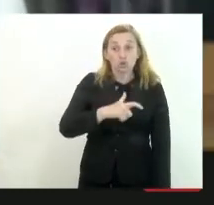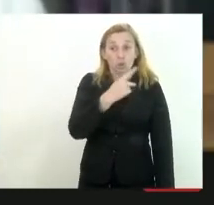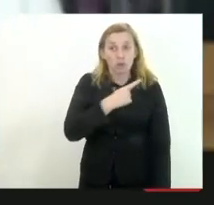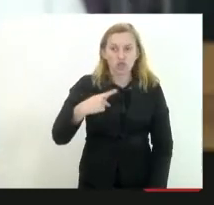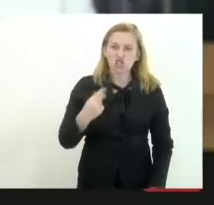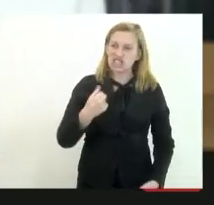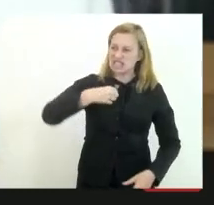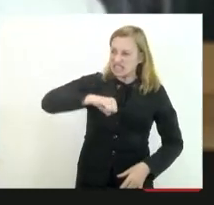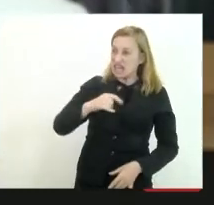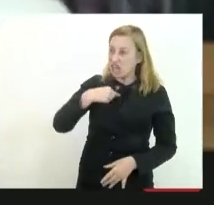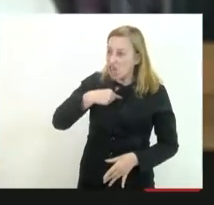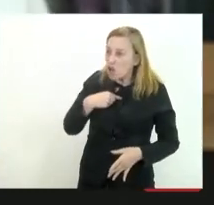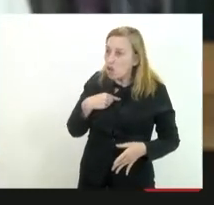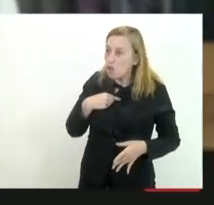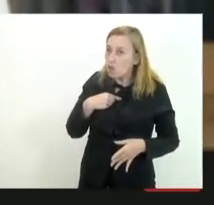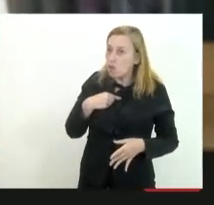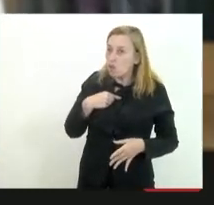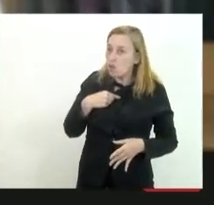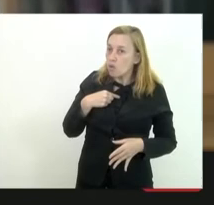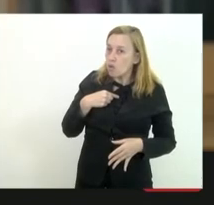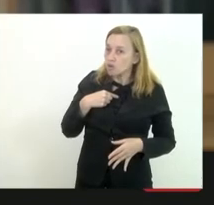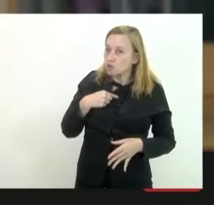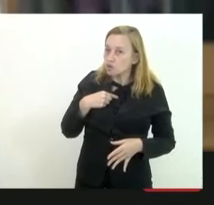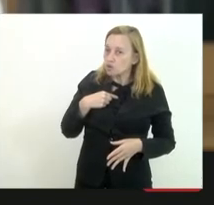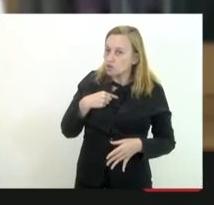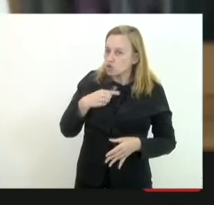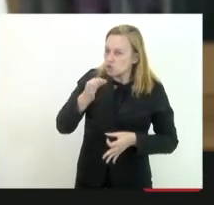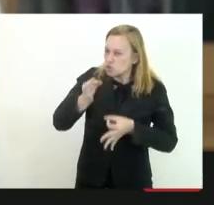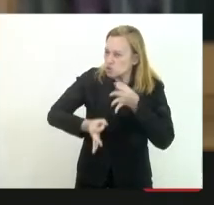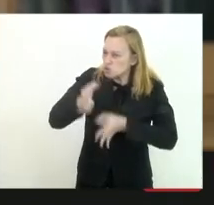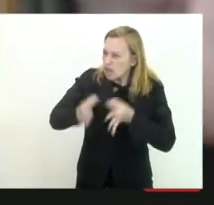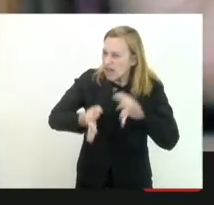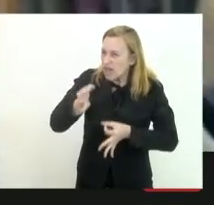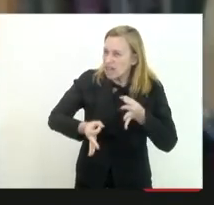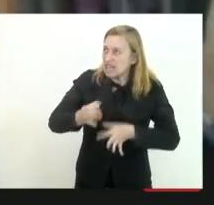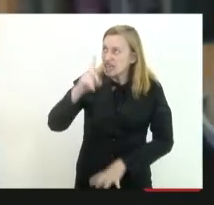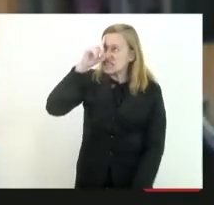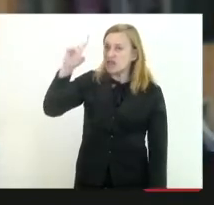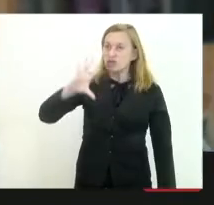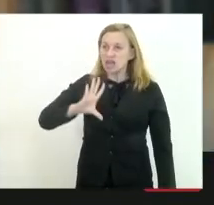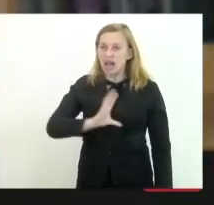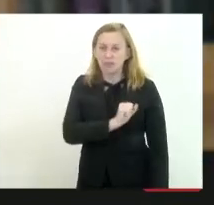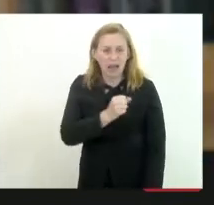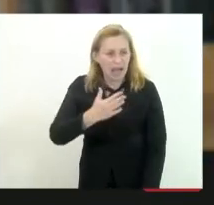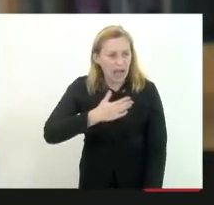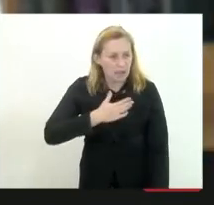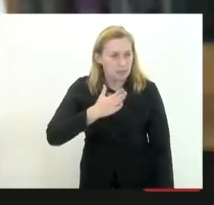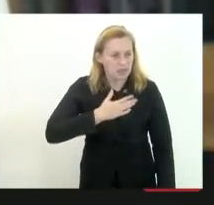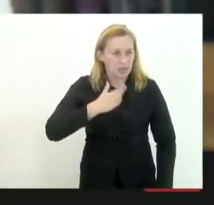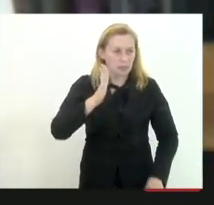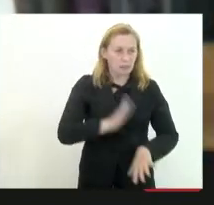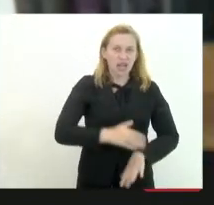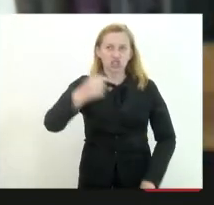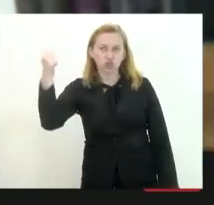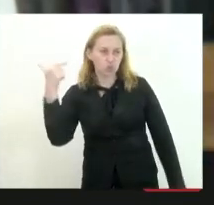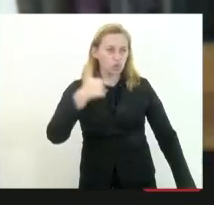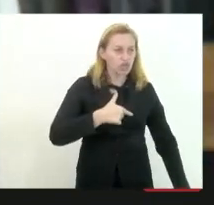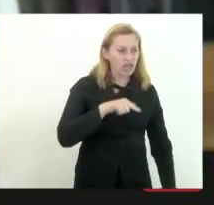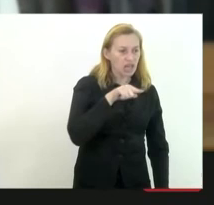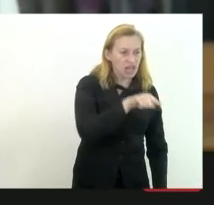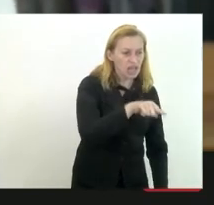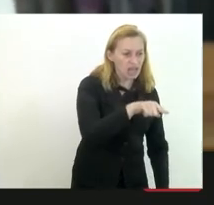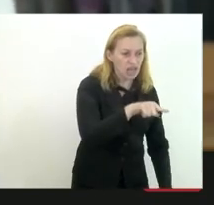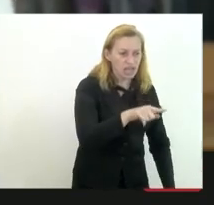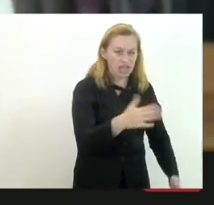julgar que Deus ama mais a mim porque sou um pastor do que um traficante, eu estou errado. Não há